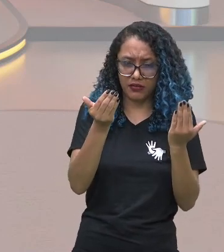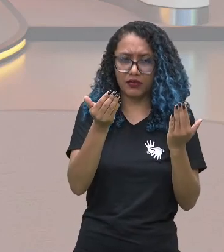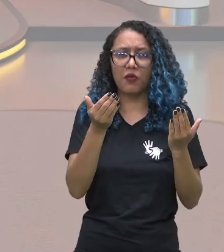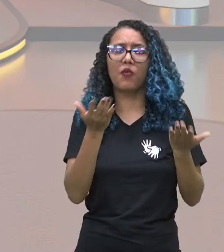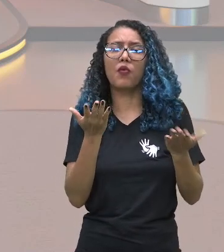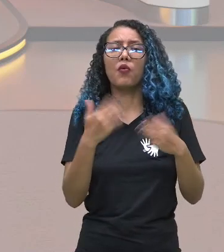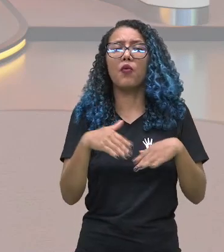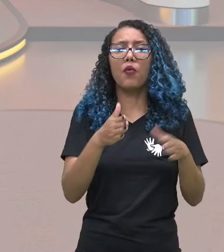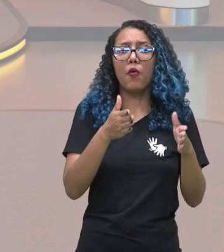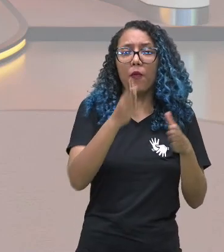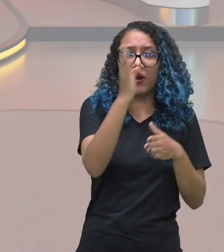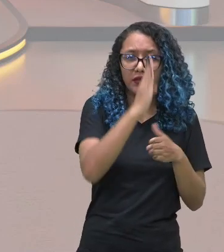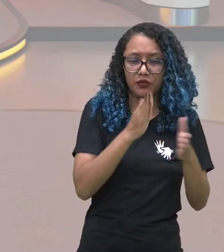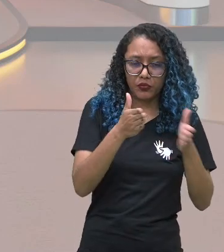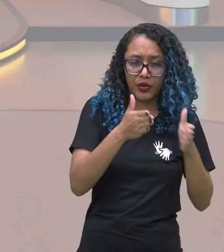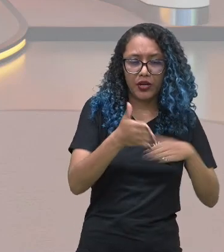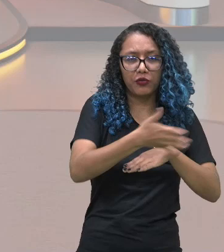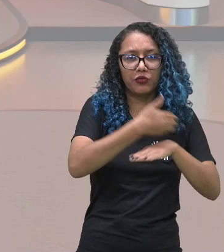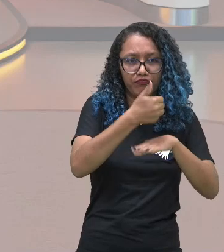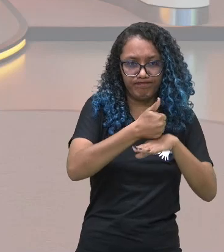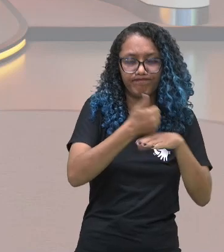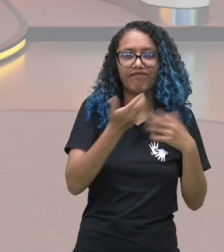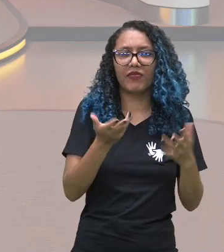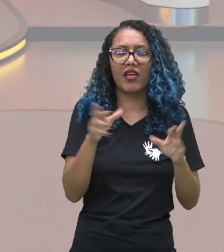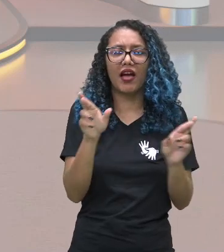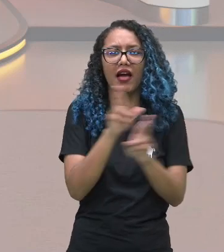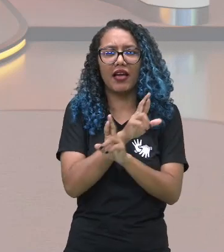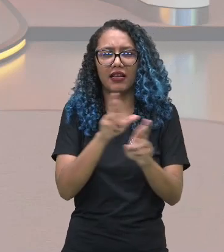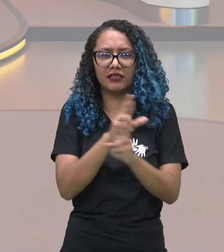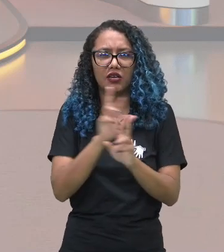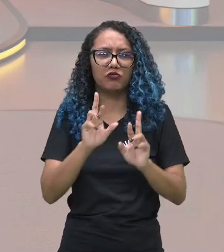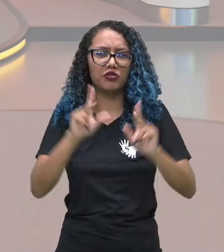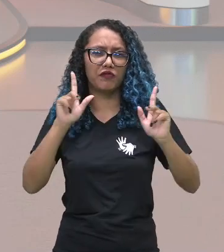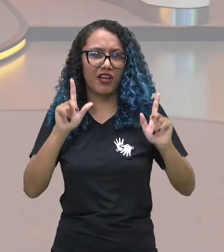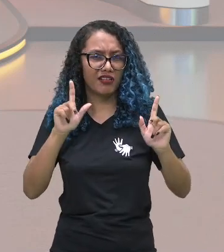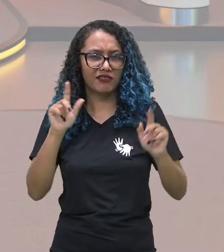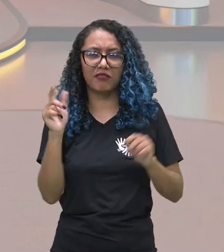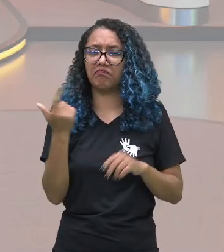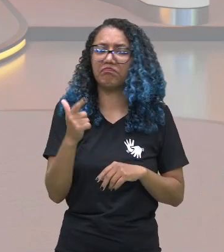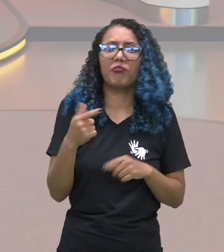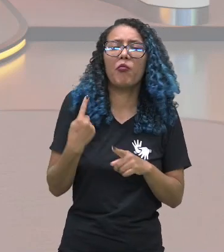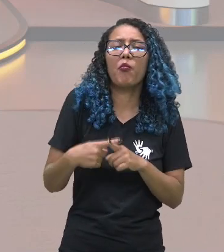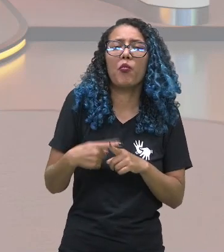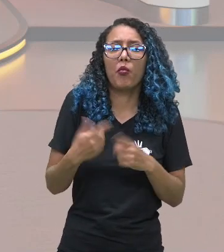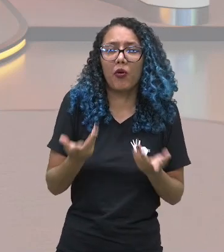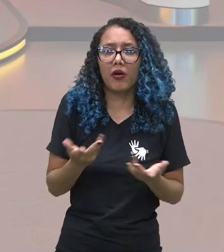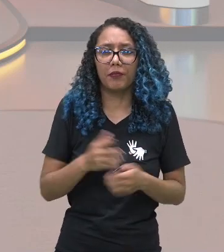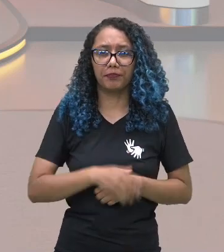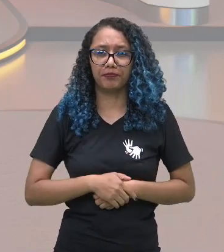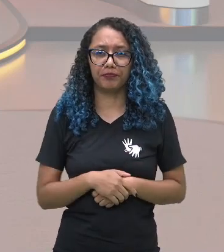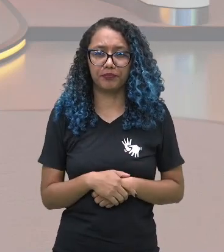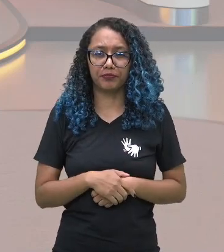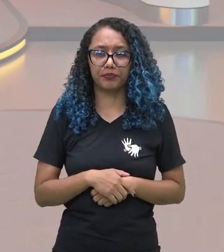colônia. E a relação social que existia não tinha diferença, né? Por quê? elas dividiam profundamente